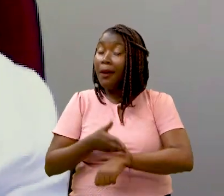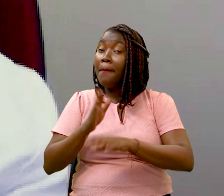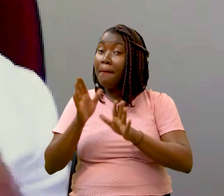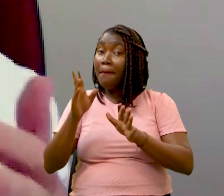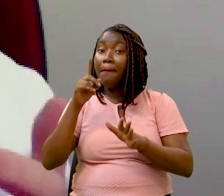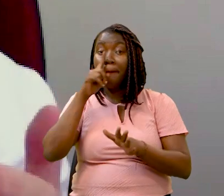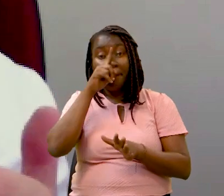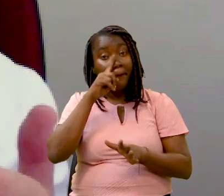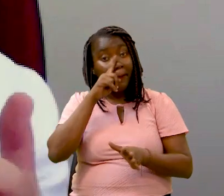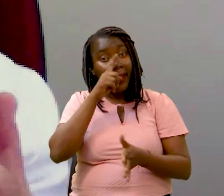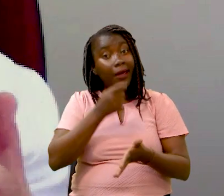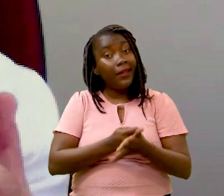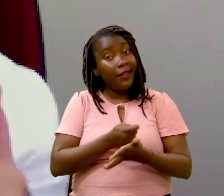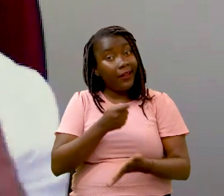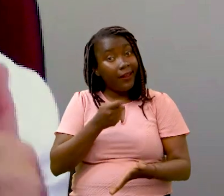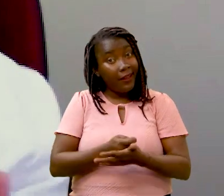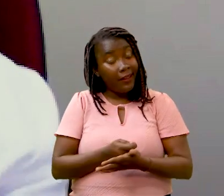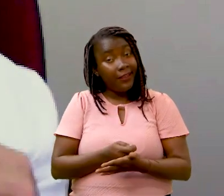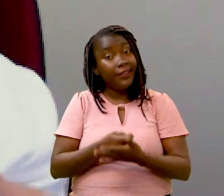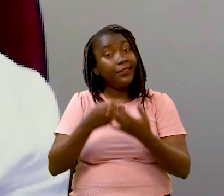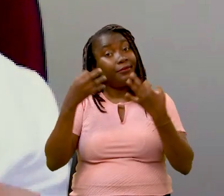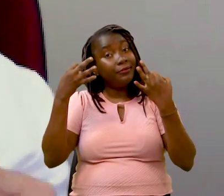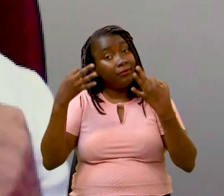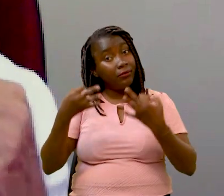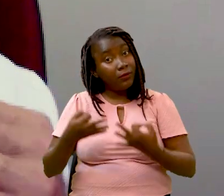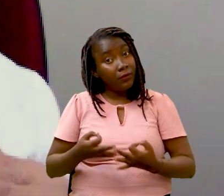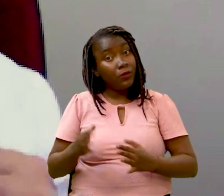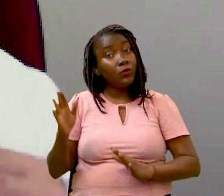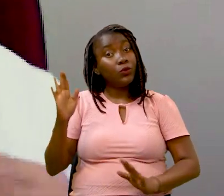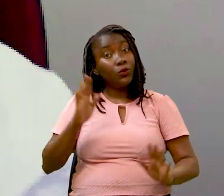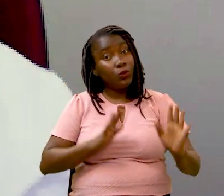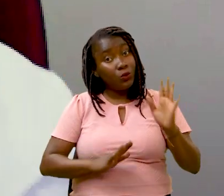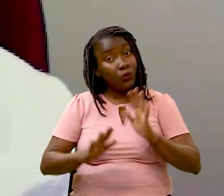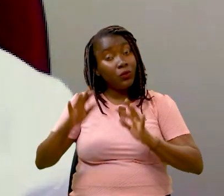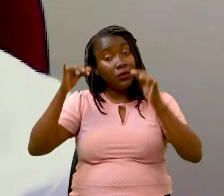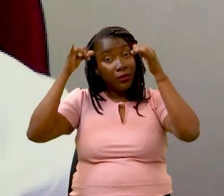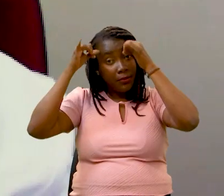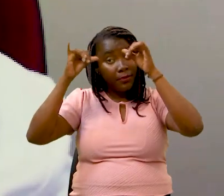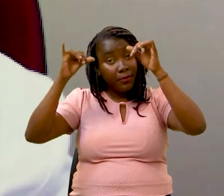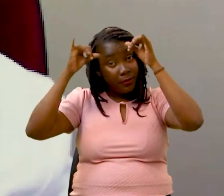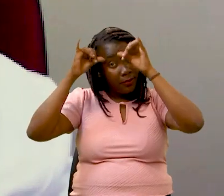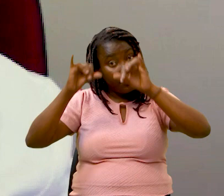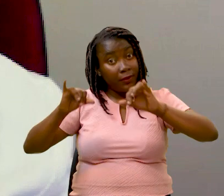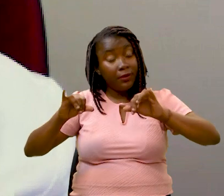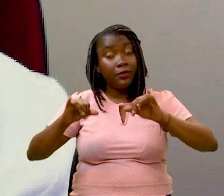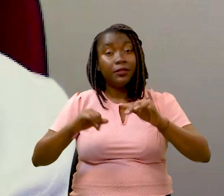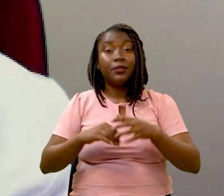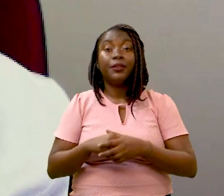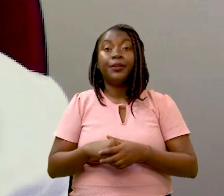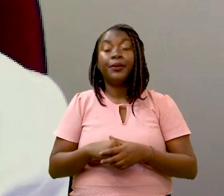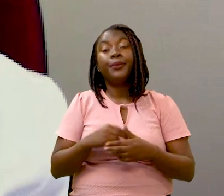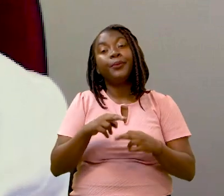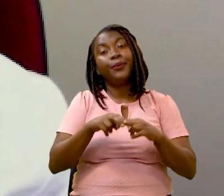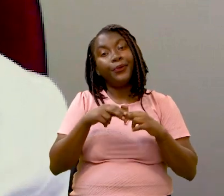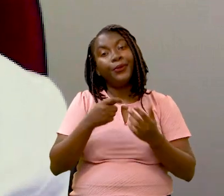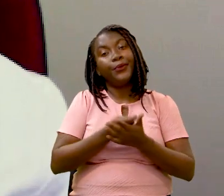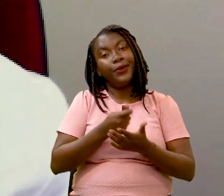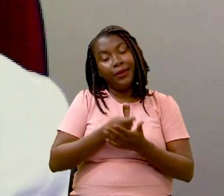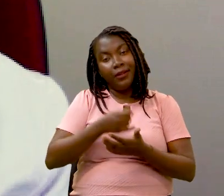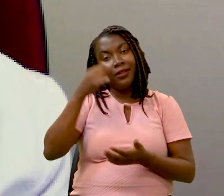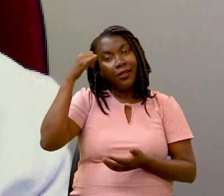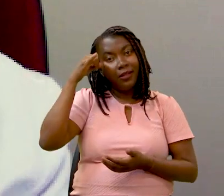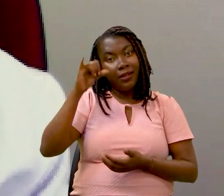Não é comum, mas é perigoso. Isso deve ser devidamente cuidado e prevenido, porque para isso